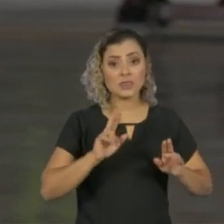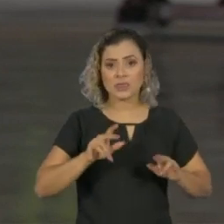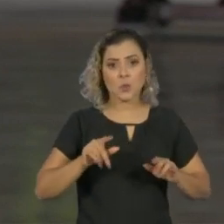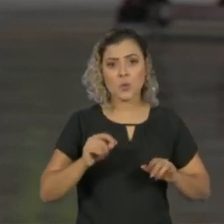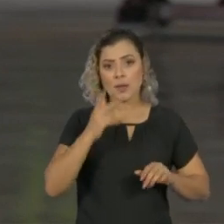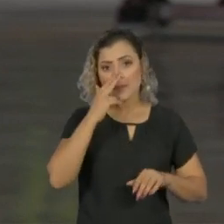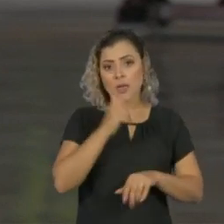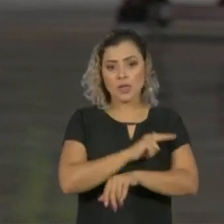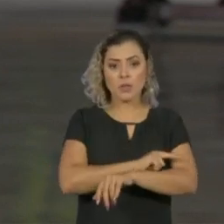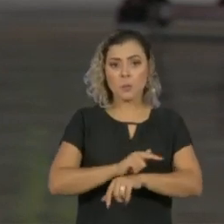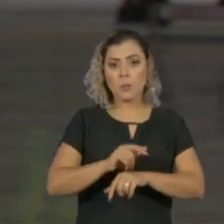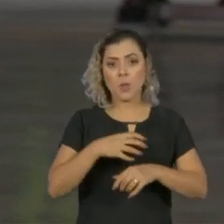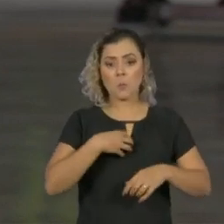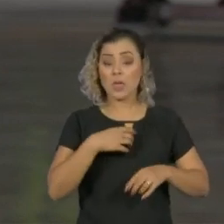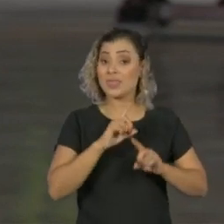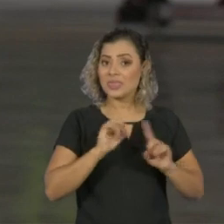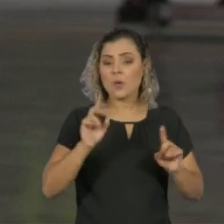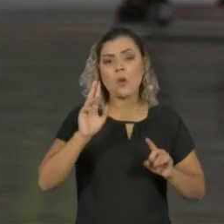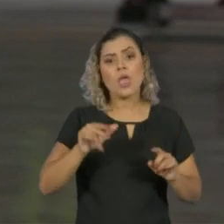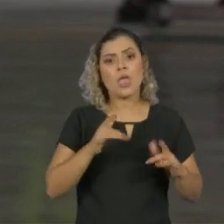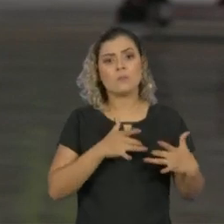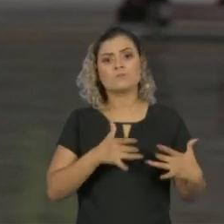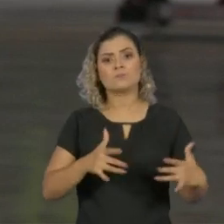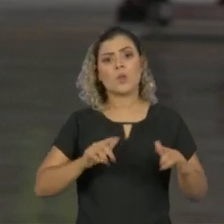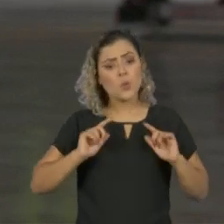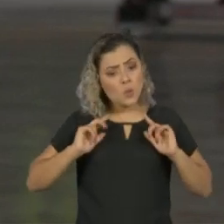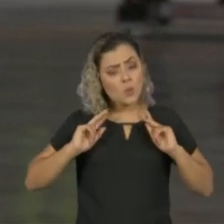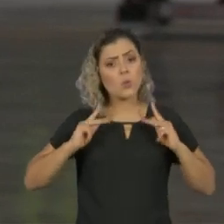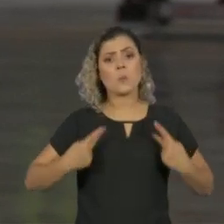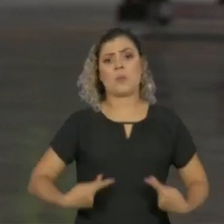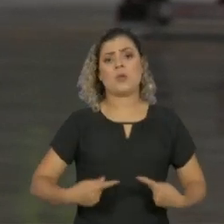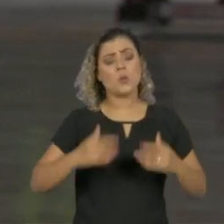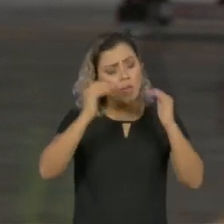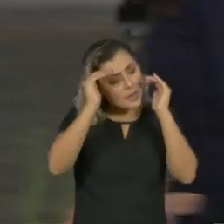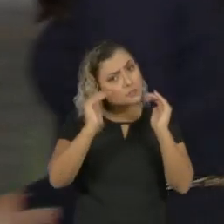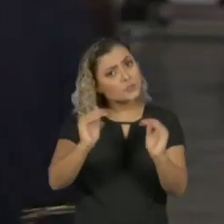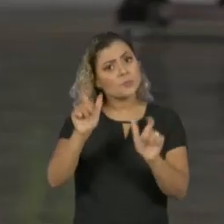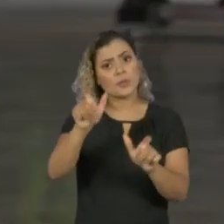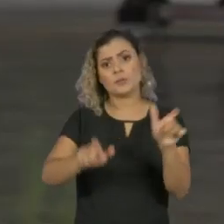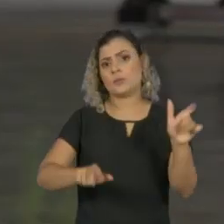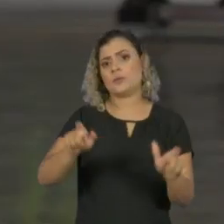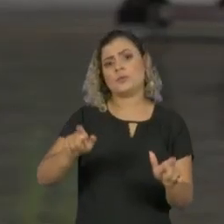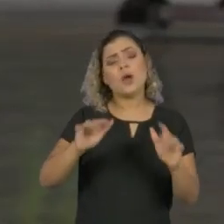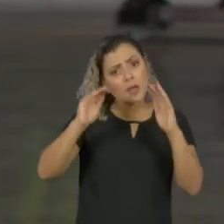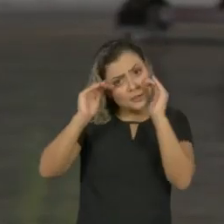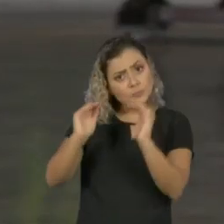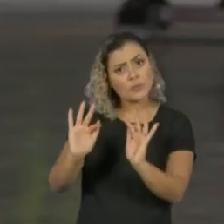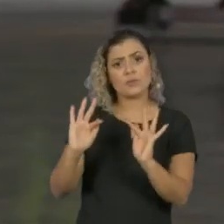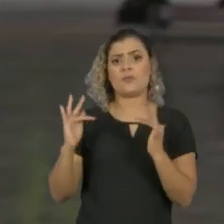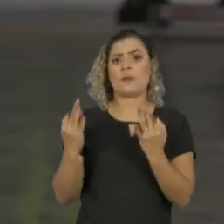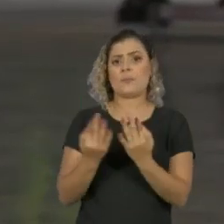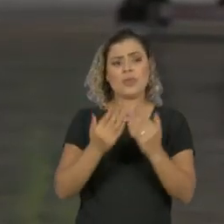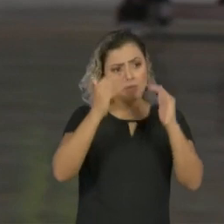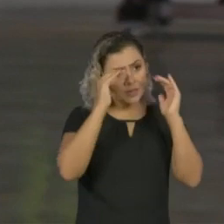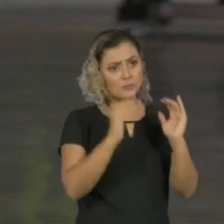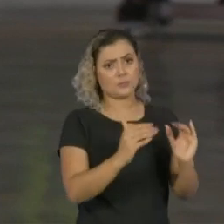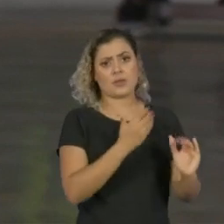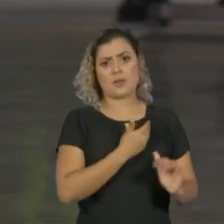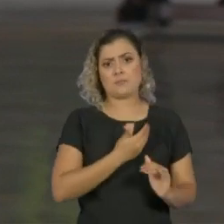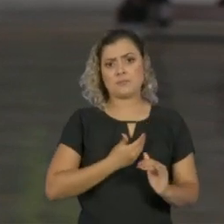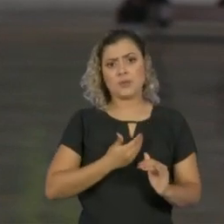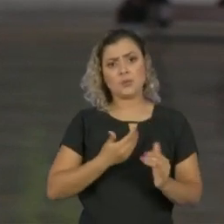de higiene, é um ato humanitário, de respeito ao próximo, de respeito à família, aos amigos,